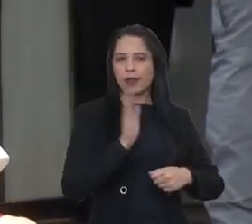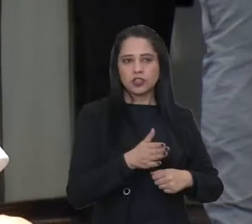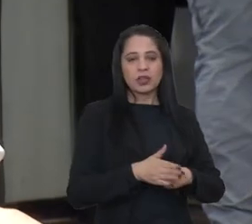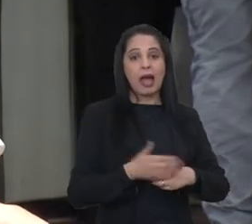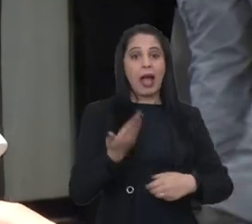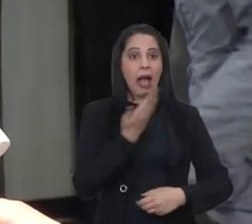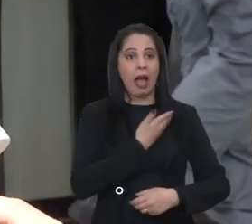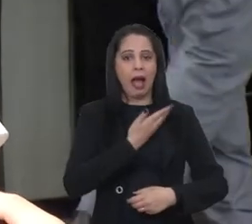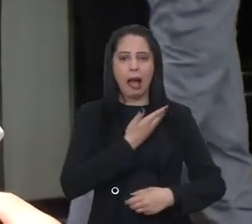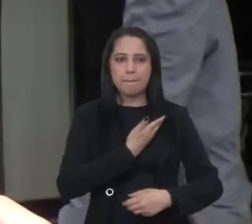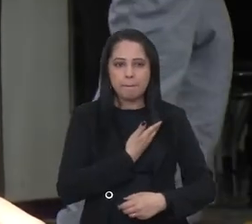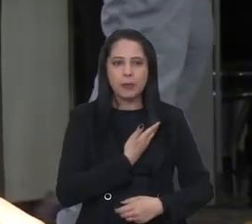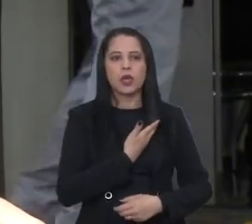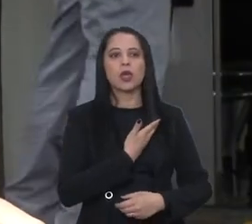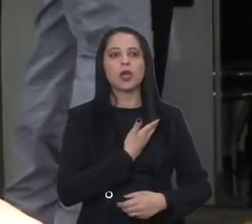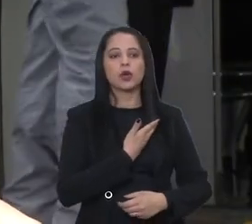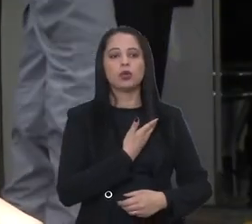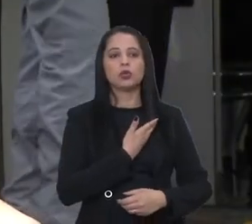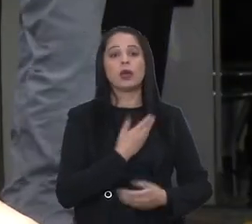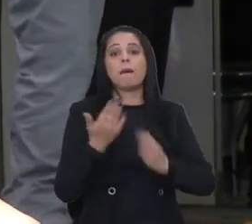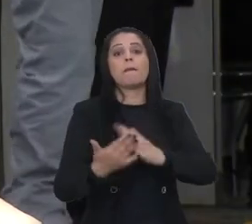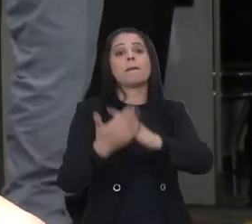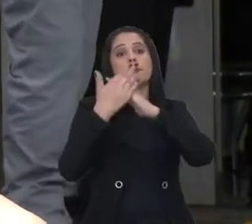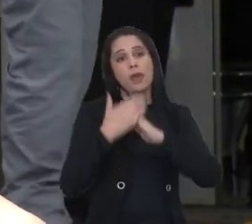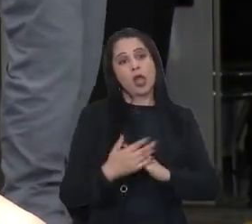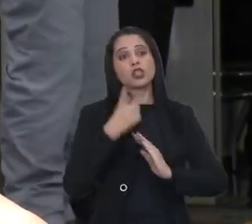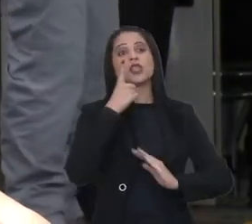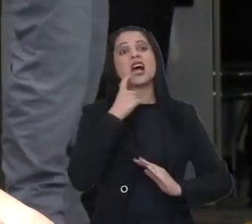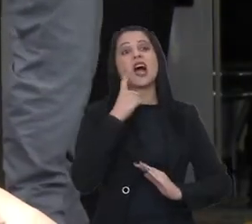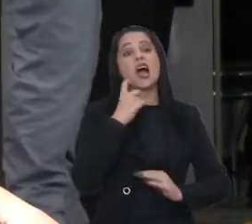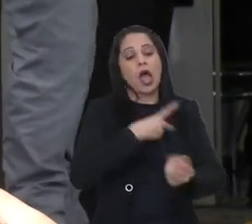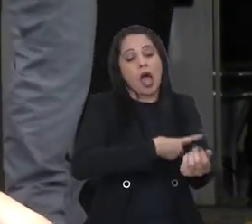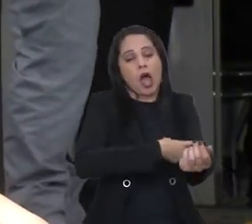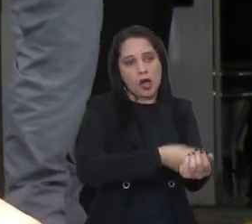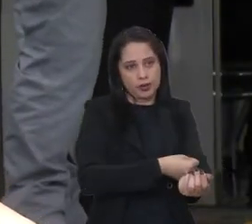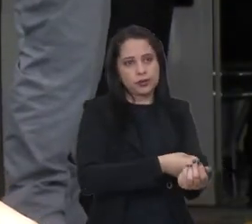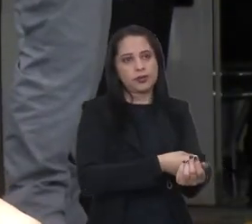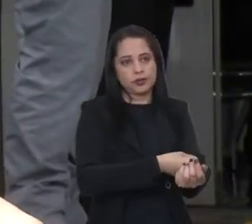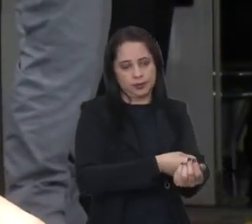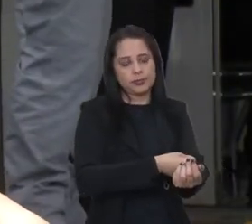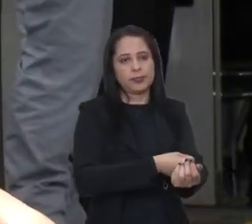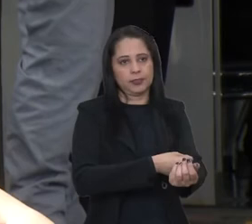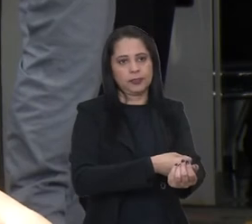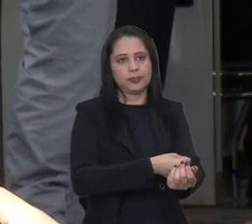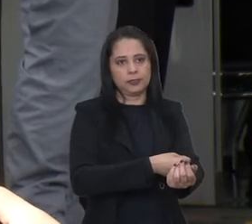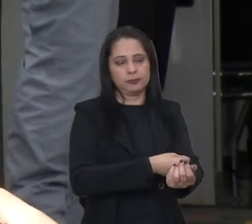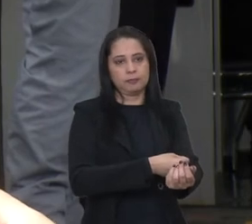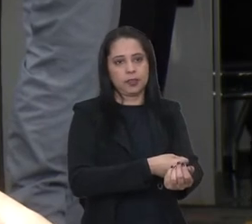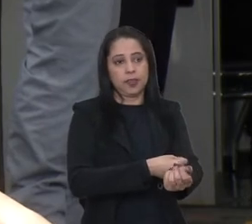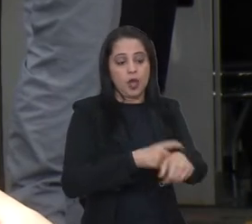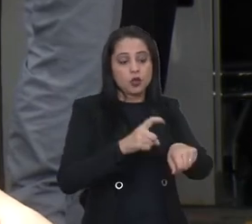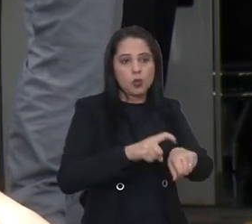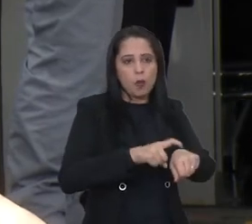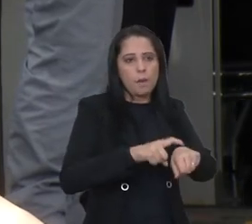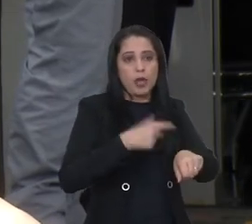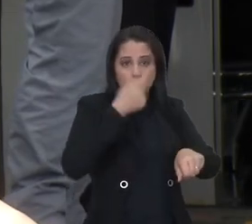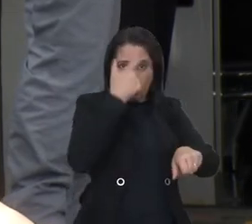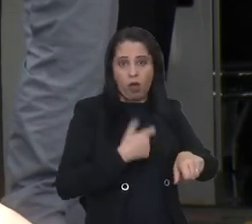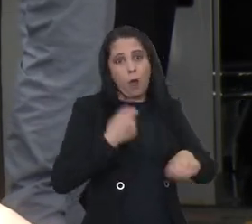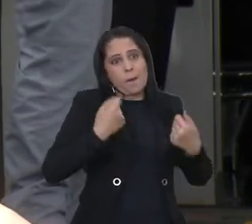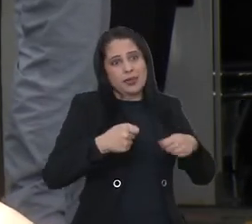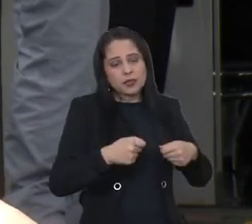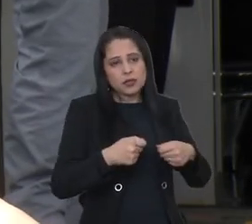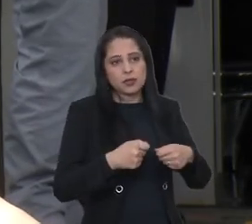Teve muita doação de amigos de pessoas que eu não conhecia e o banco de sangue né fortalecer o sangue